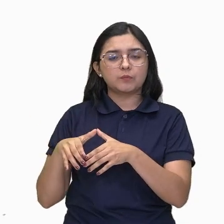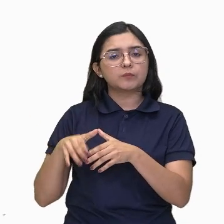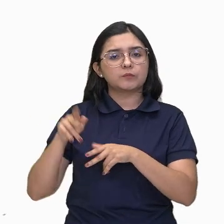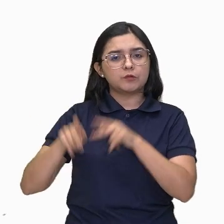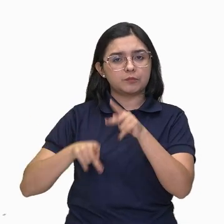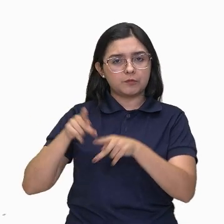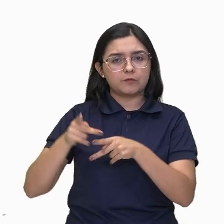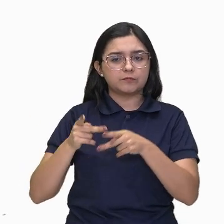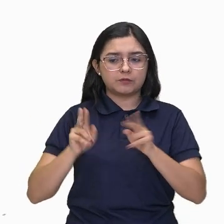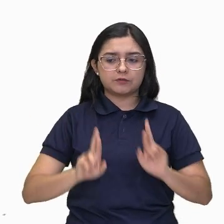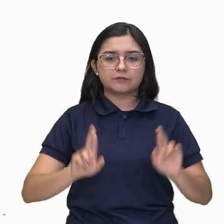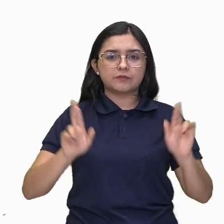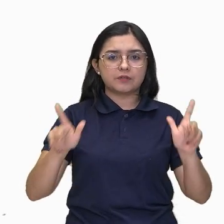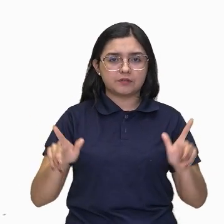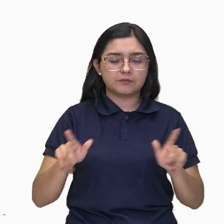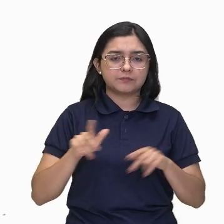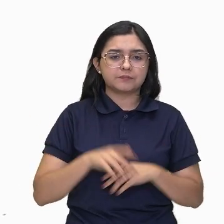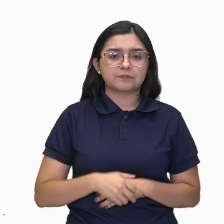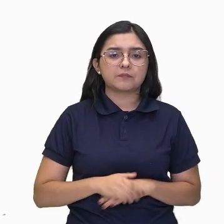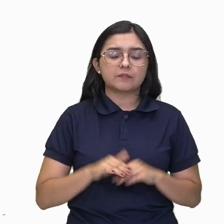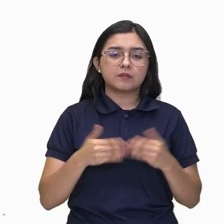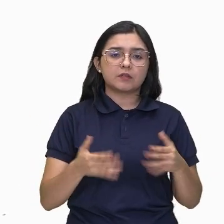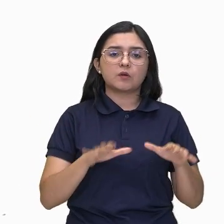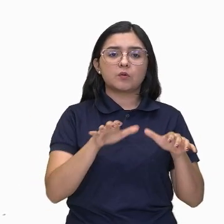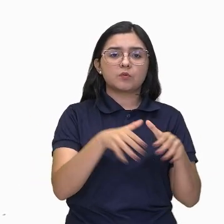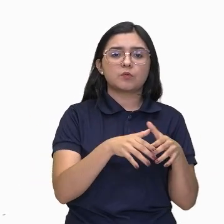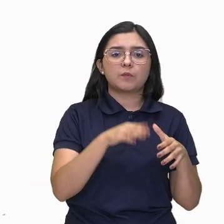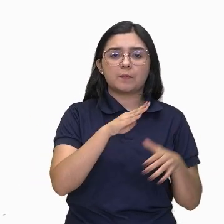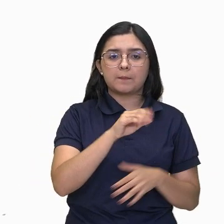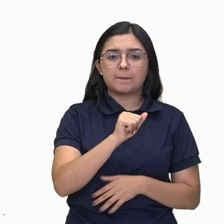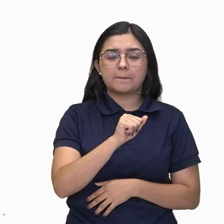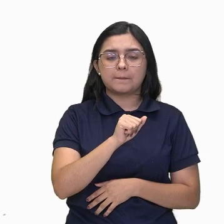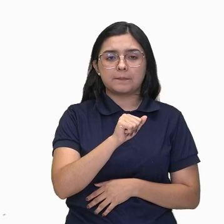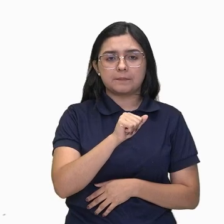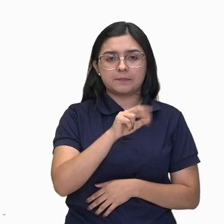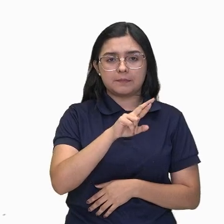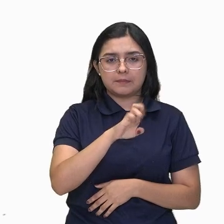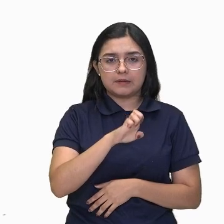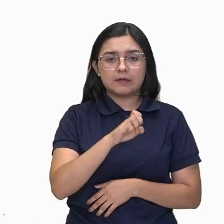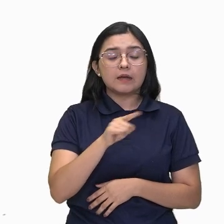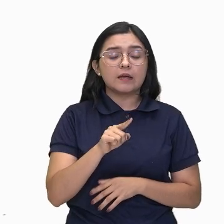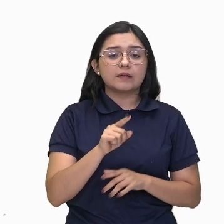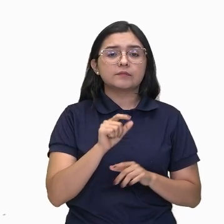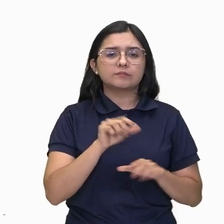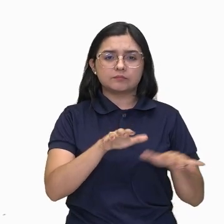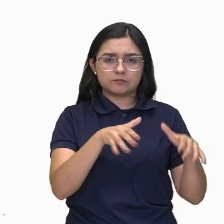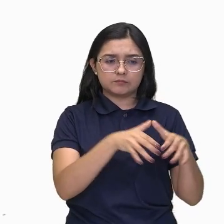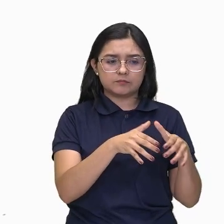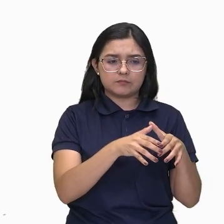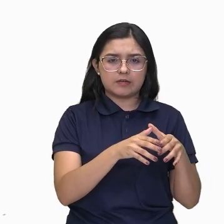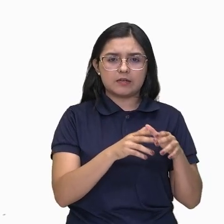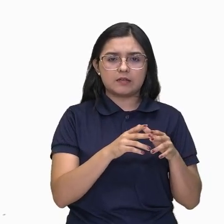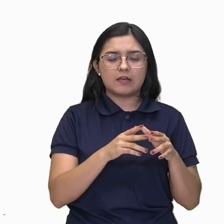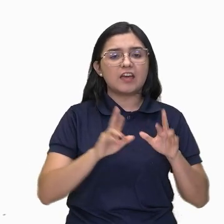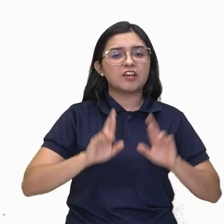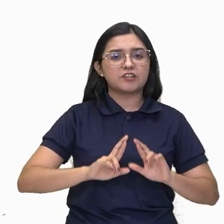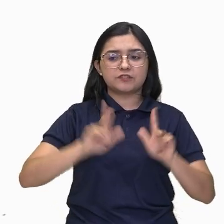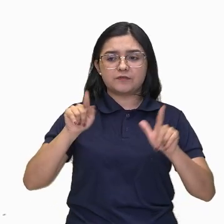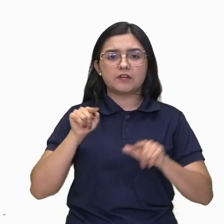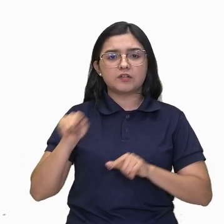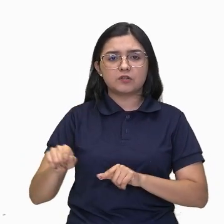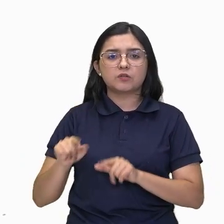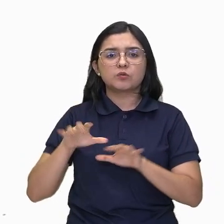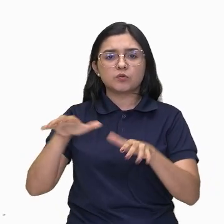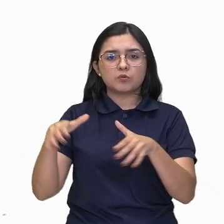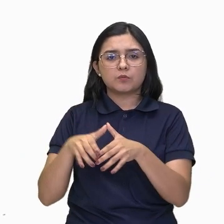Então, um grupo baré, alguém da etnia baré, não é a mesma coisa que um ticuna.